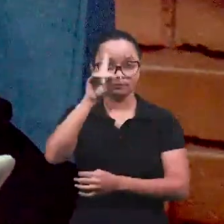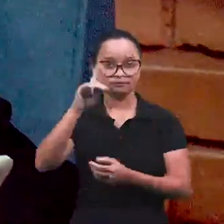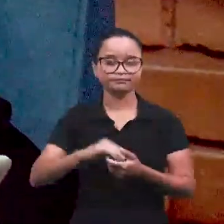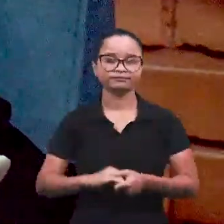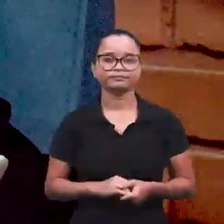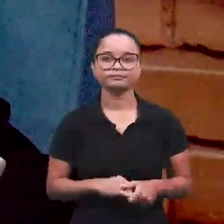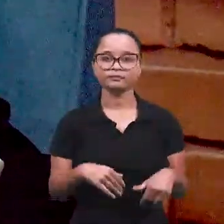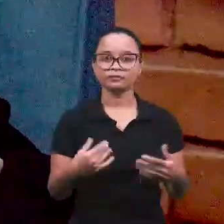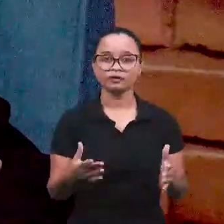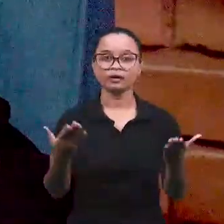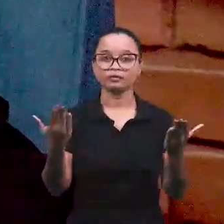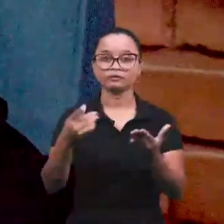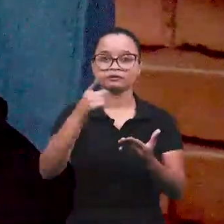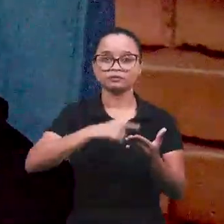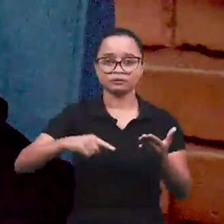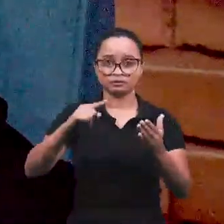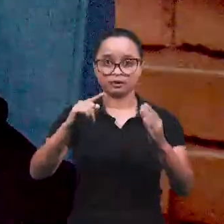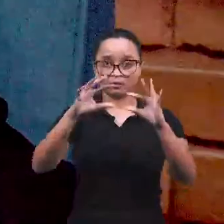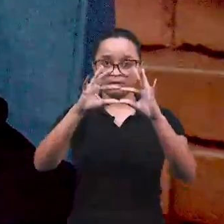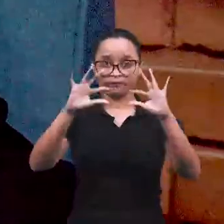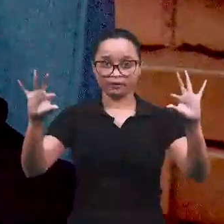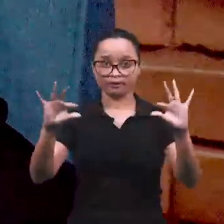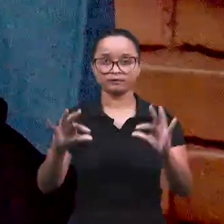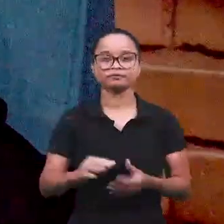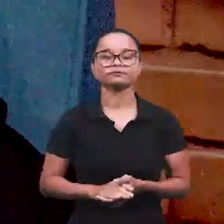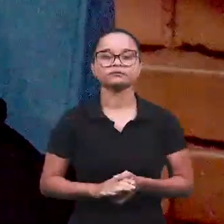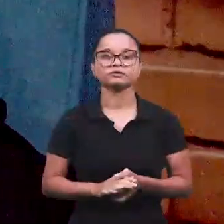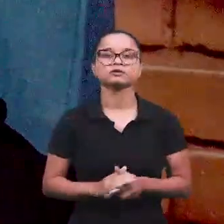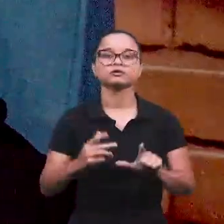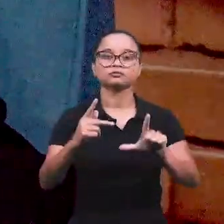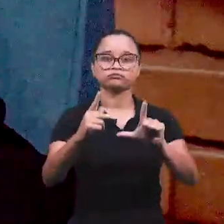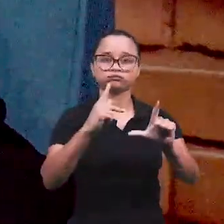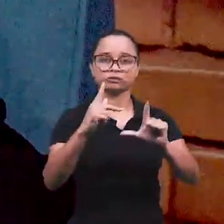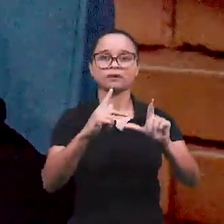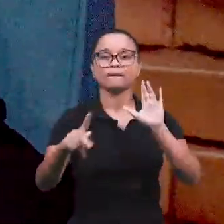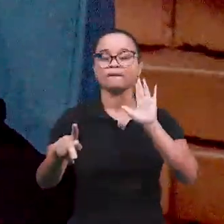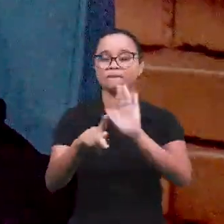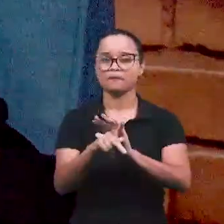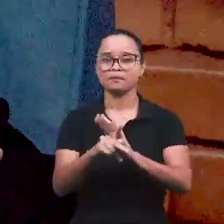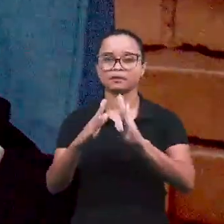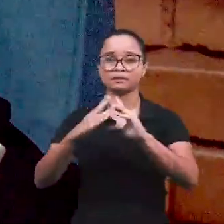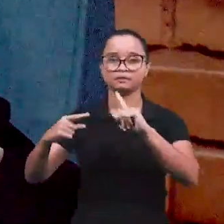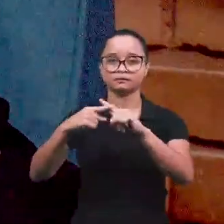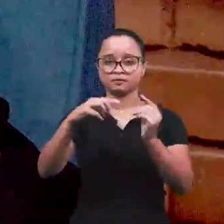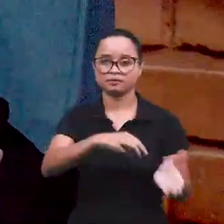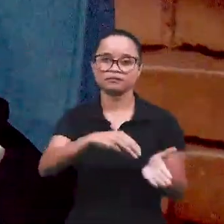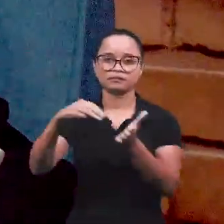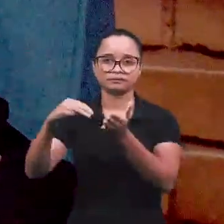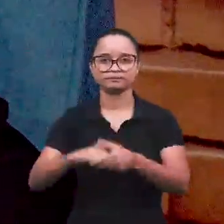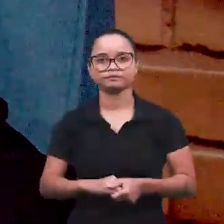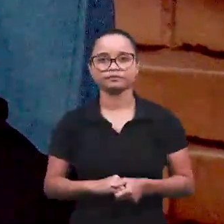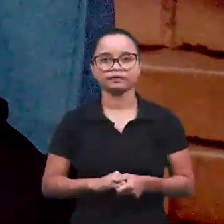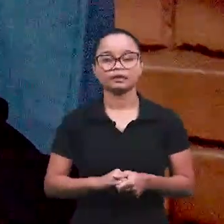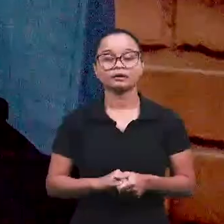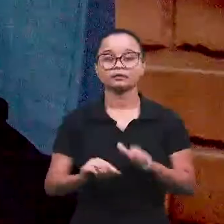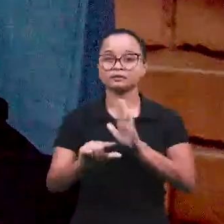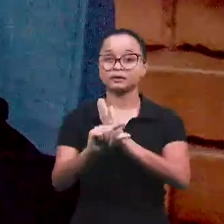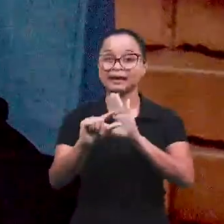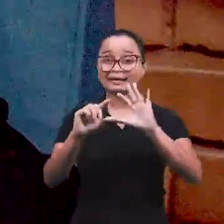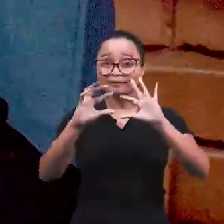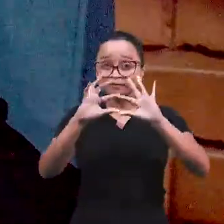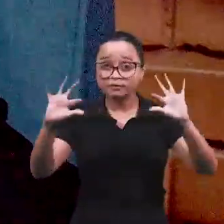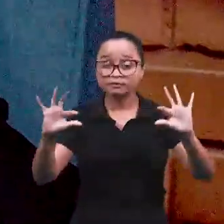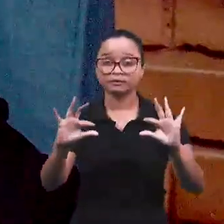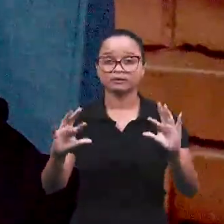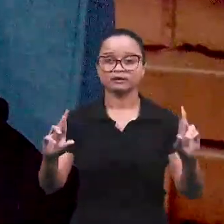agora apresentar é uma frase que foi postada no nosso portal, no portal da Igreja Cristã Maranata. Essa frase está relacionada a